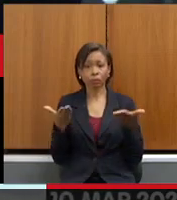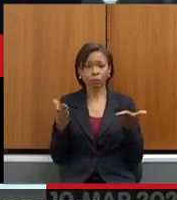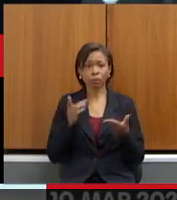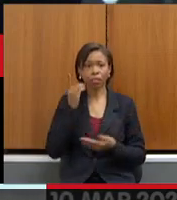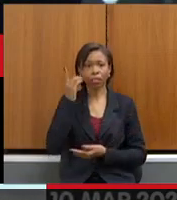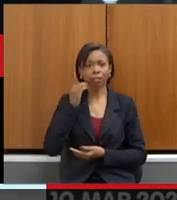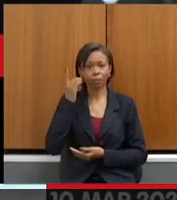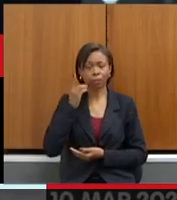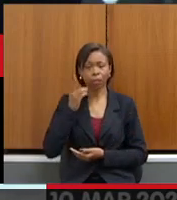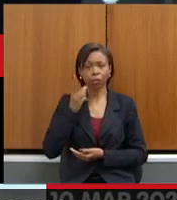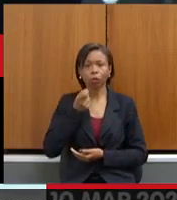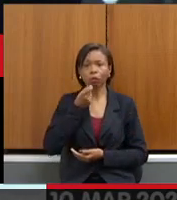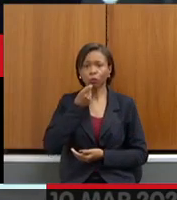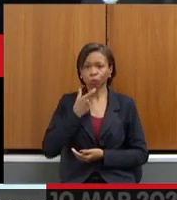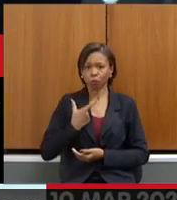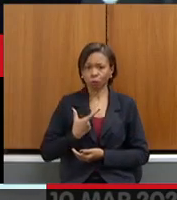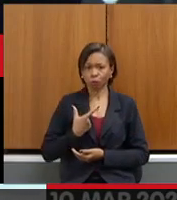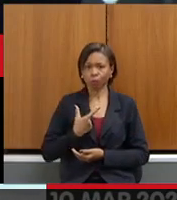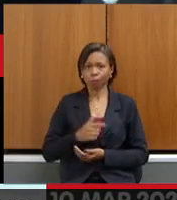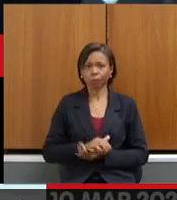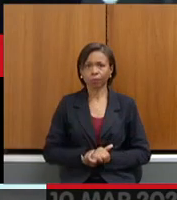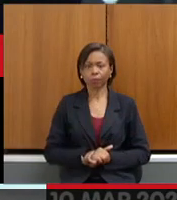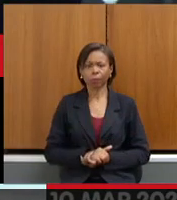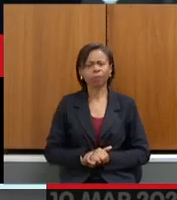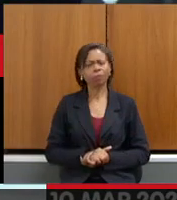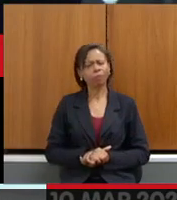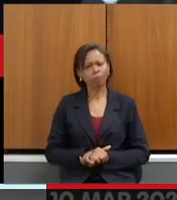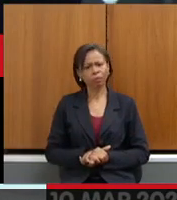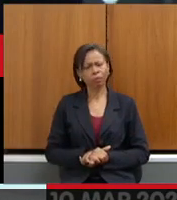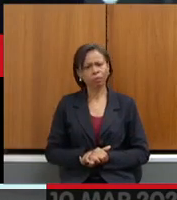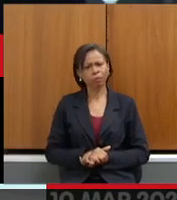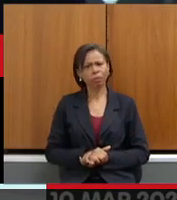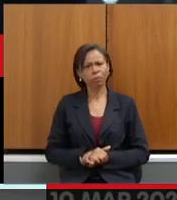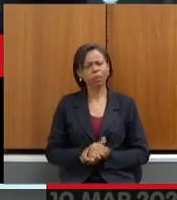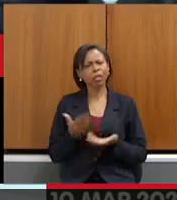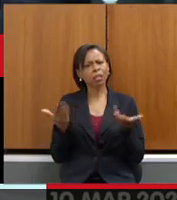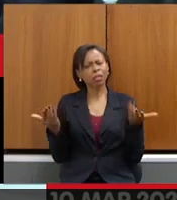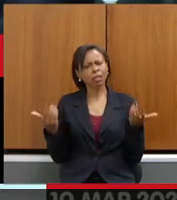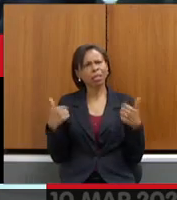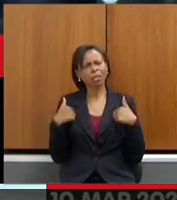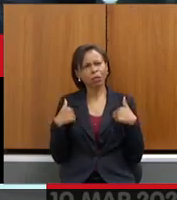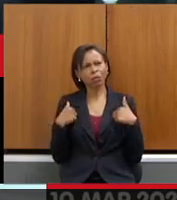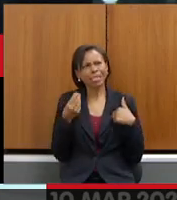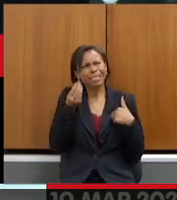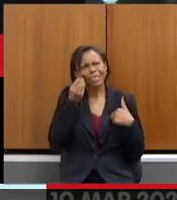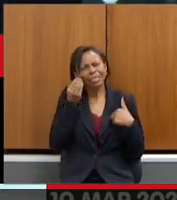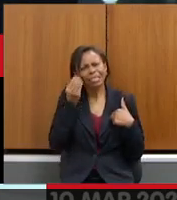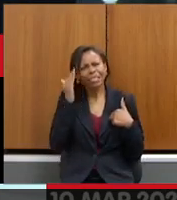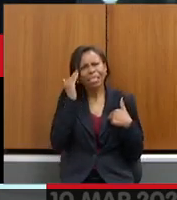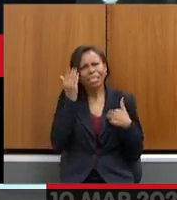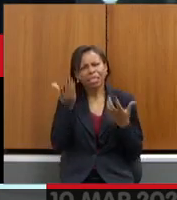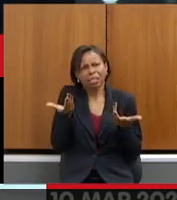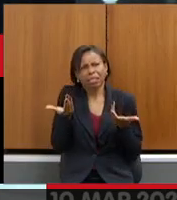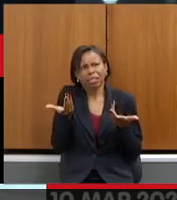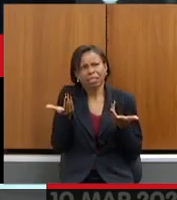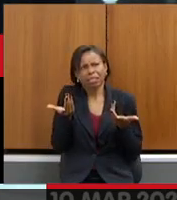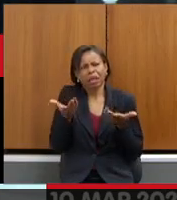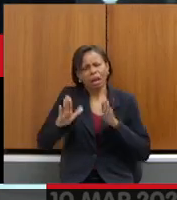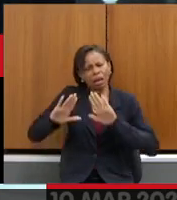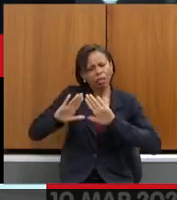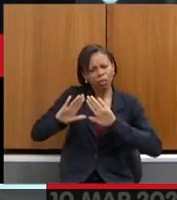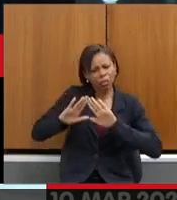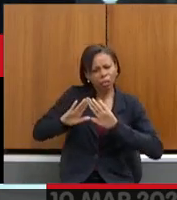Deputado João Vitor Xavier eu entendi em função da Assembleia